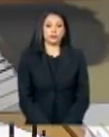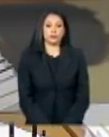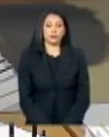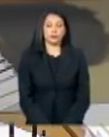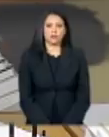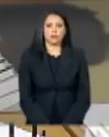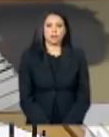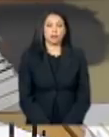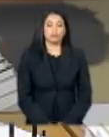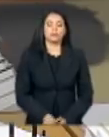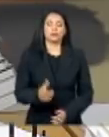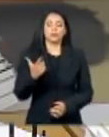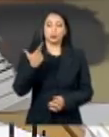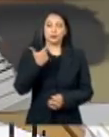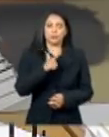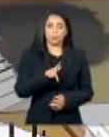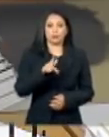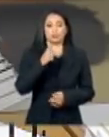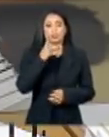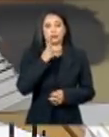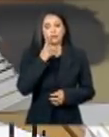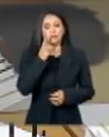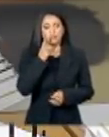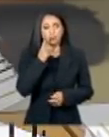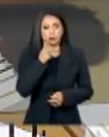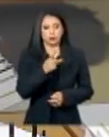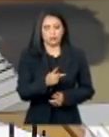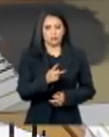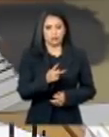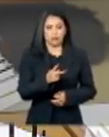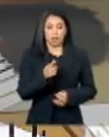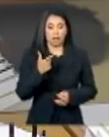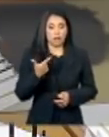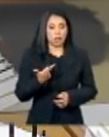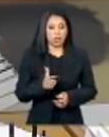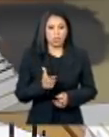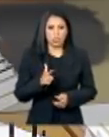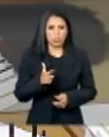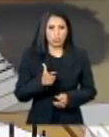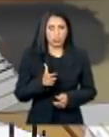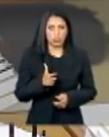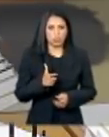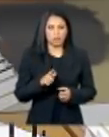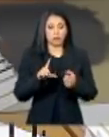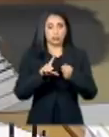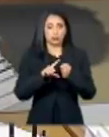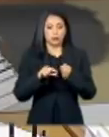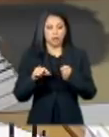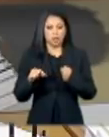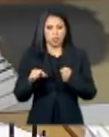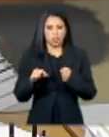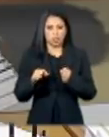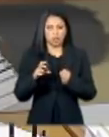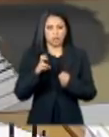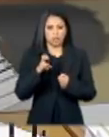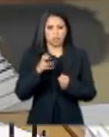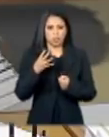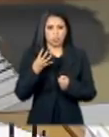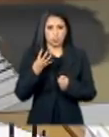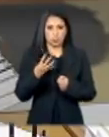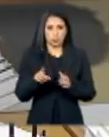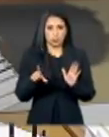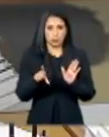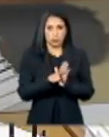repito não há no preceito do artigo 54 da lei